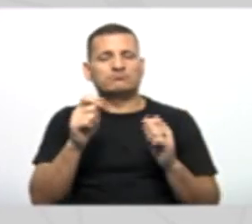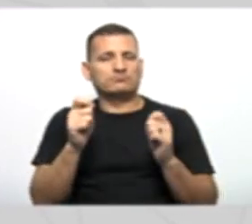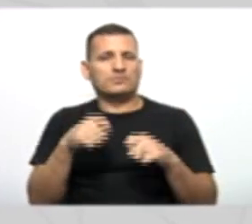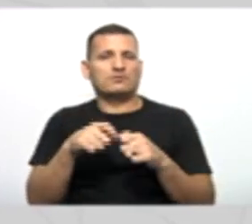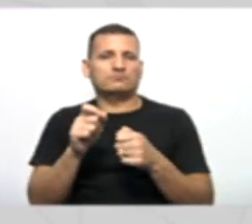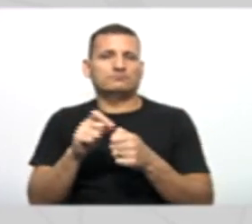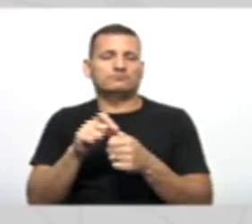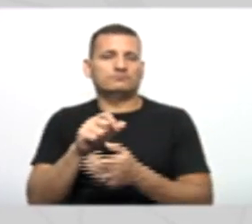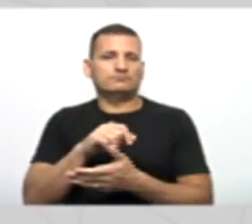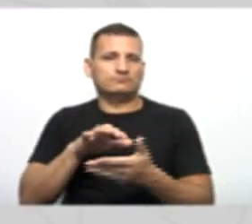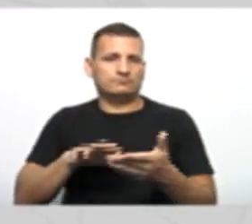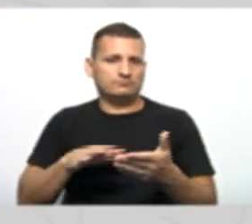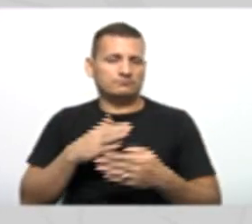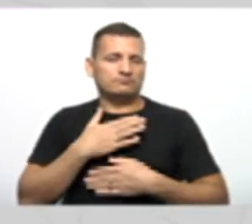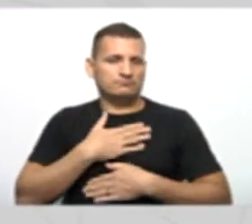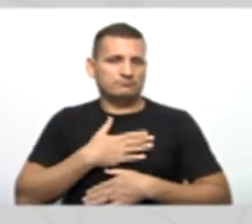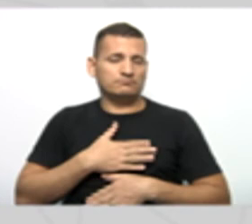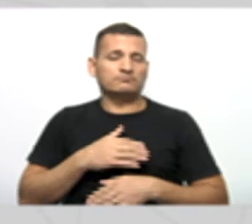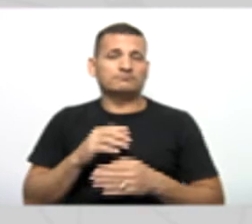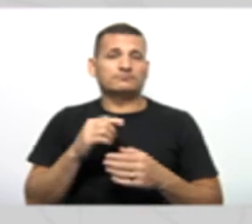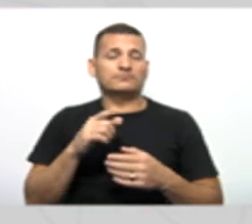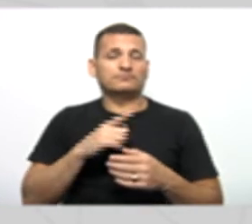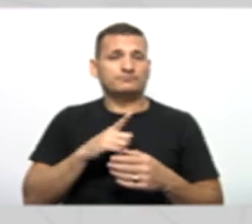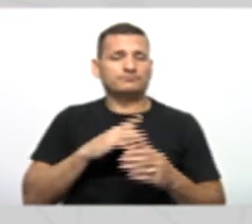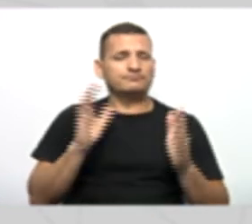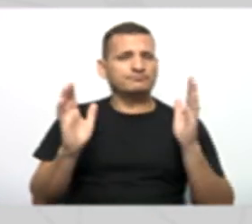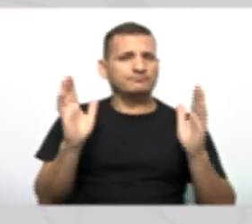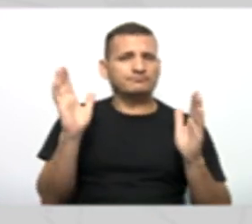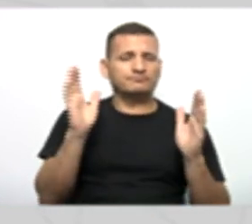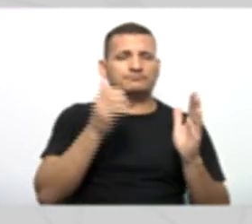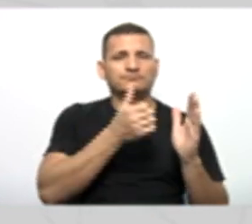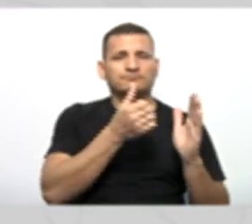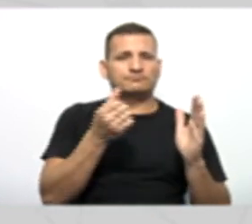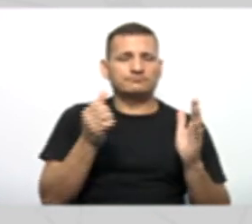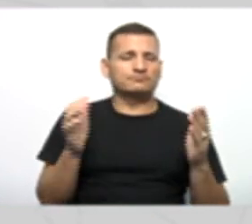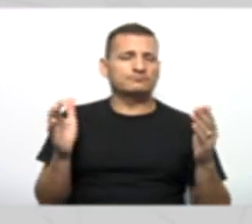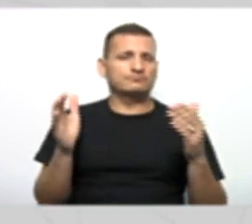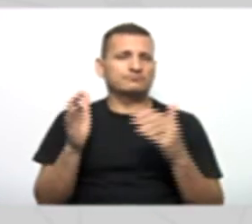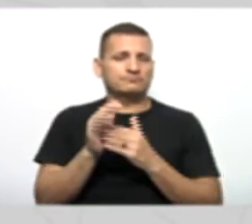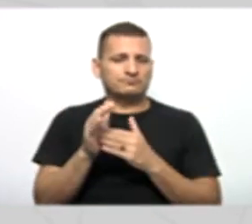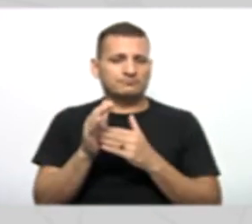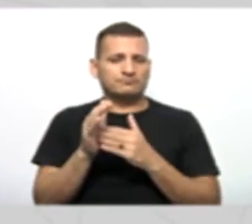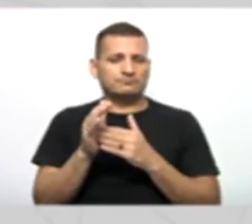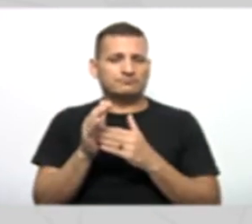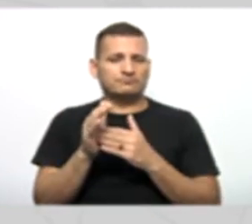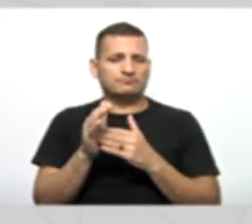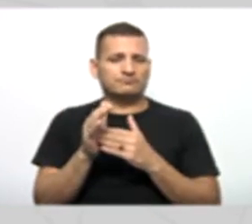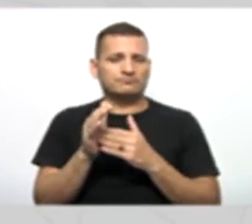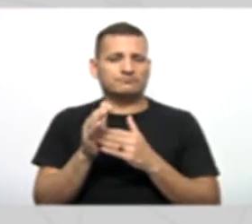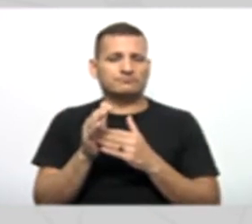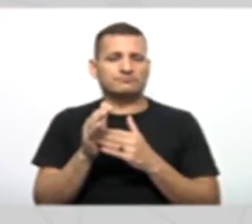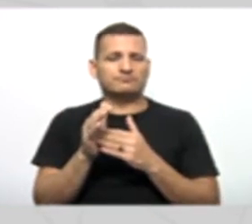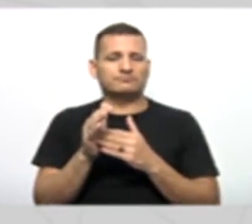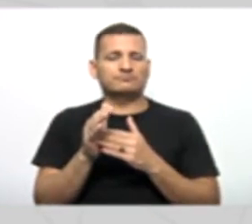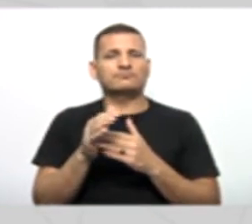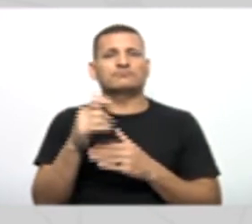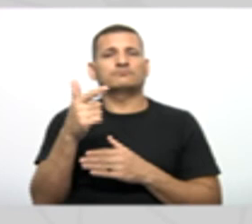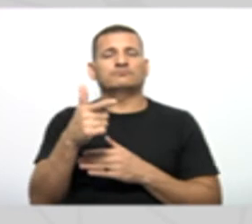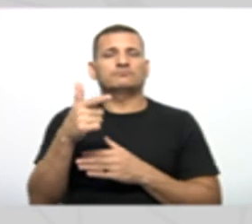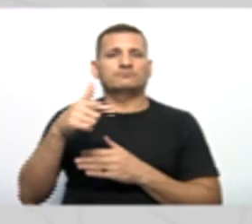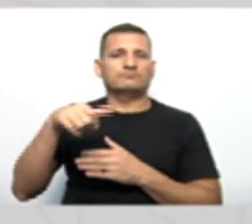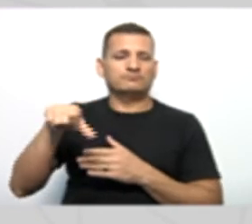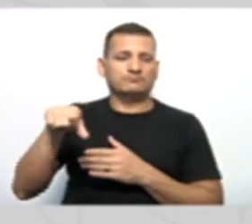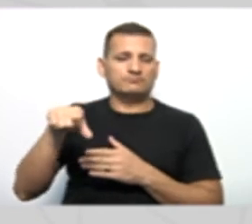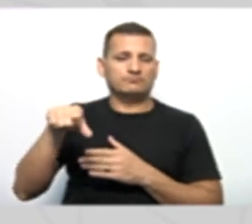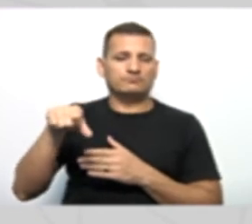muita tranquilidade. Ela está disponível de 16/5/2018, né, data de hoje, até o dia 29,